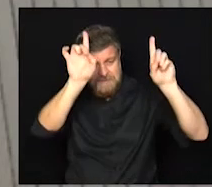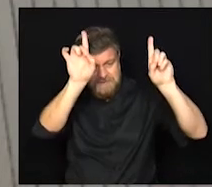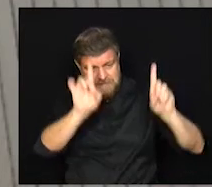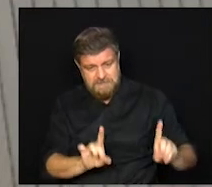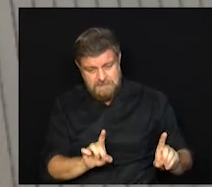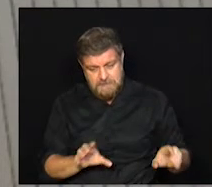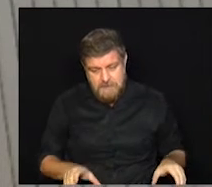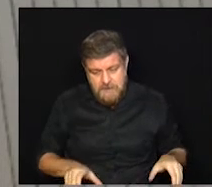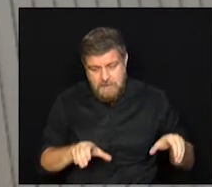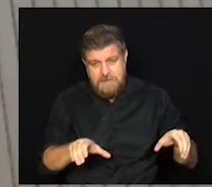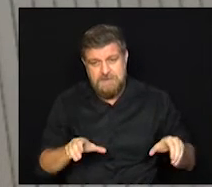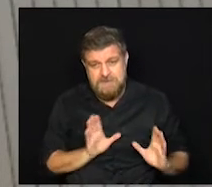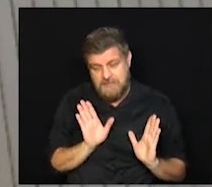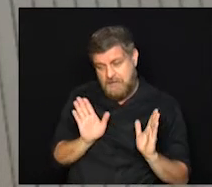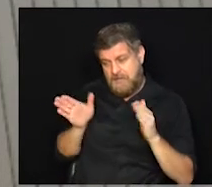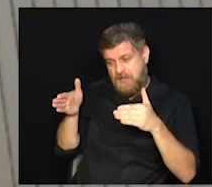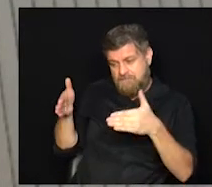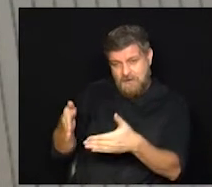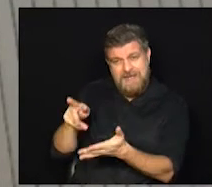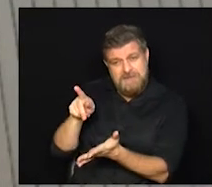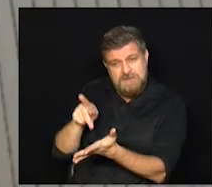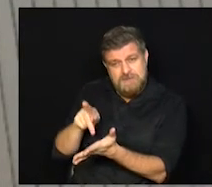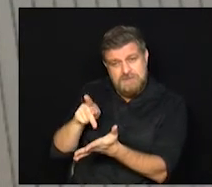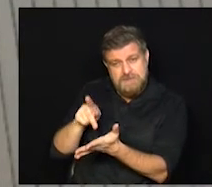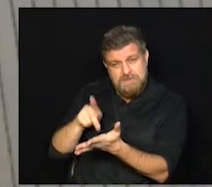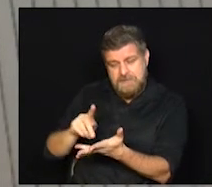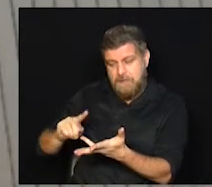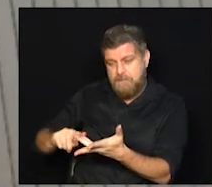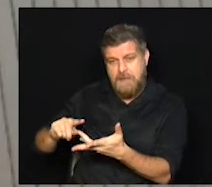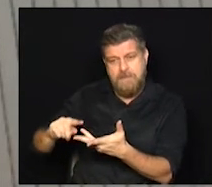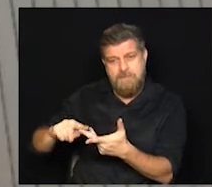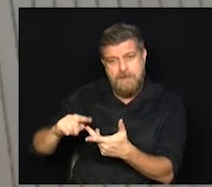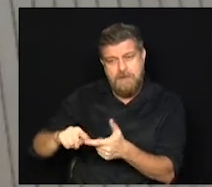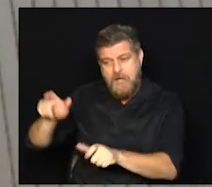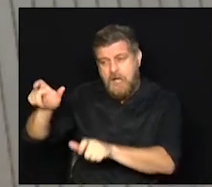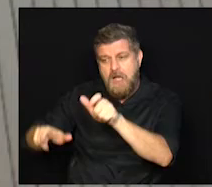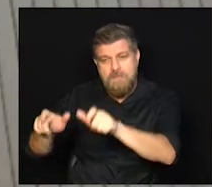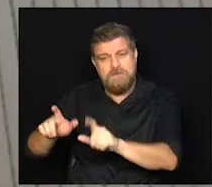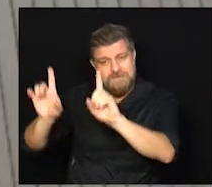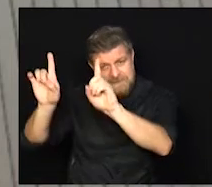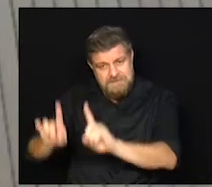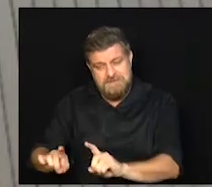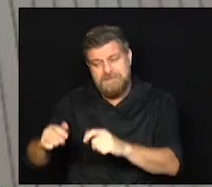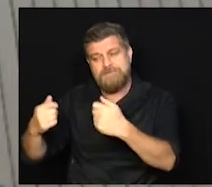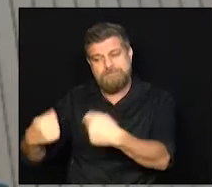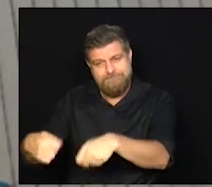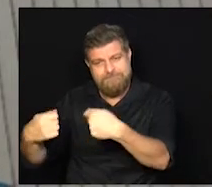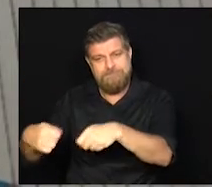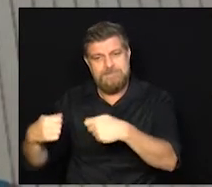deficiência que olha realmente para as necessidades da pessoa com deficiência.